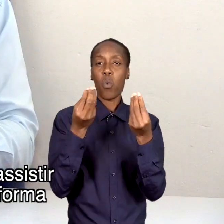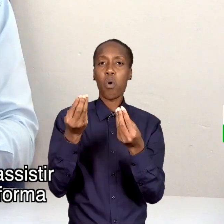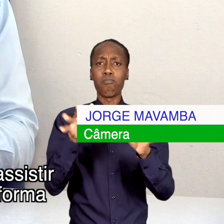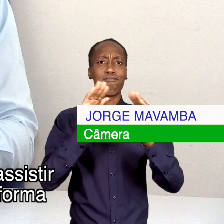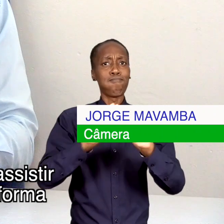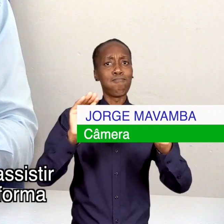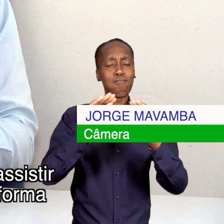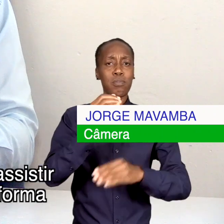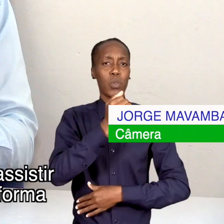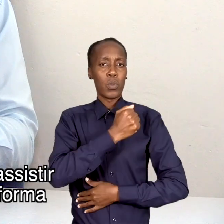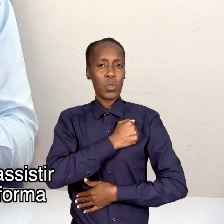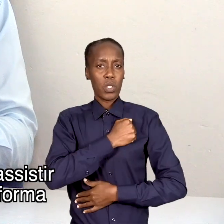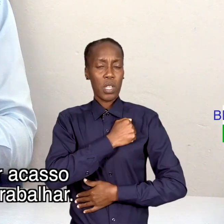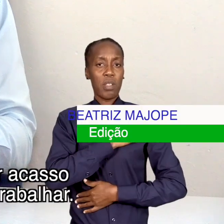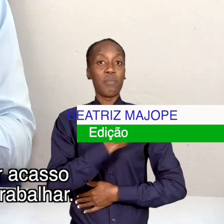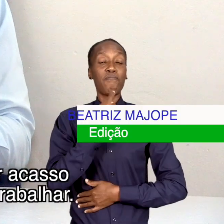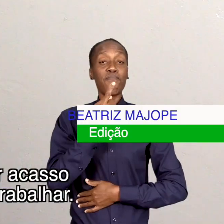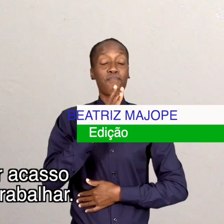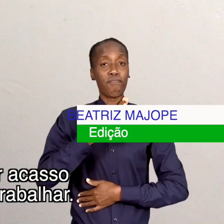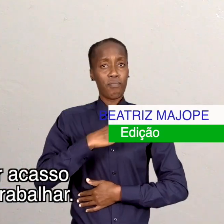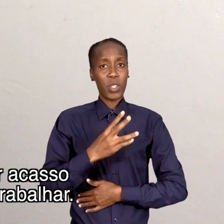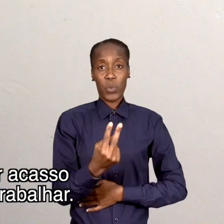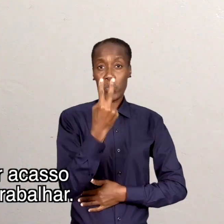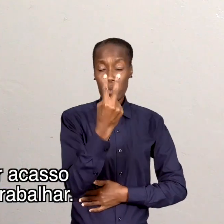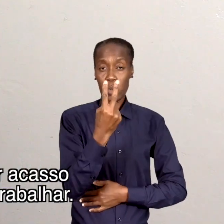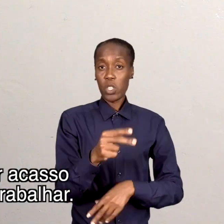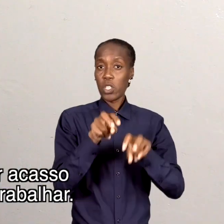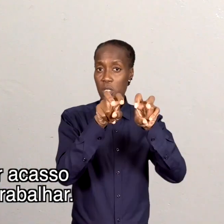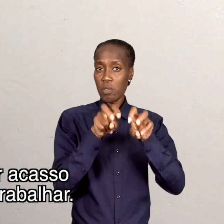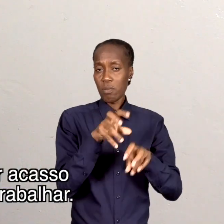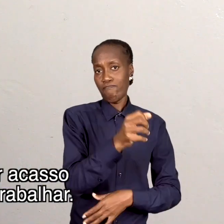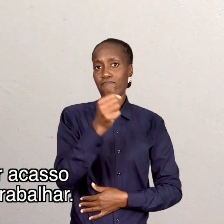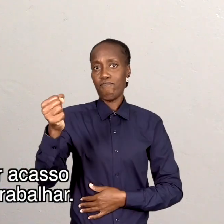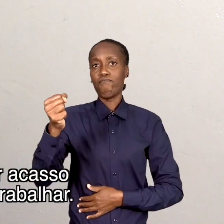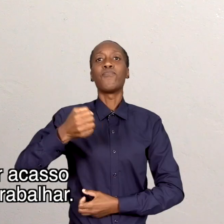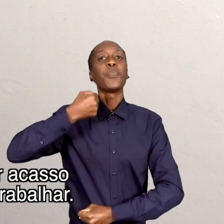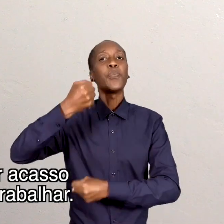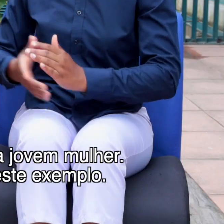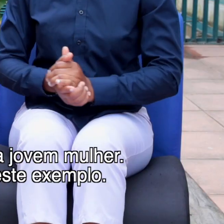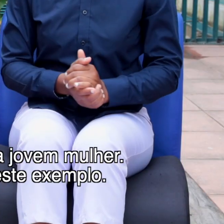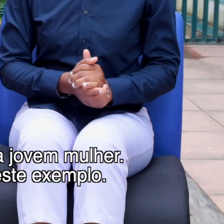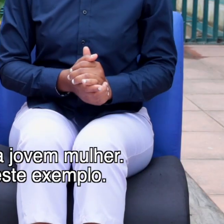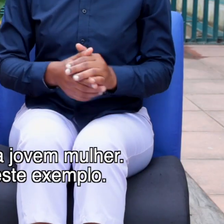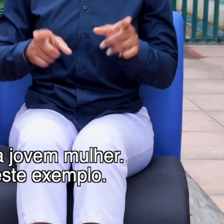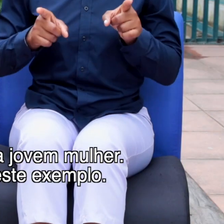nós ministramos as aulas e, por acaso, temos 2 alunas que já estão a trabalhar.